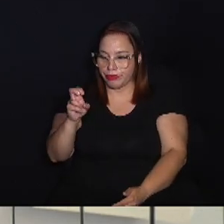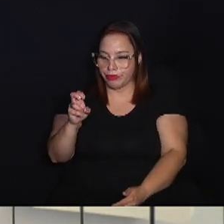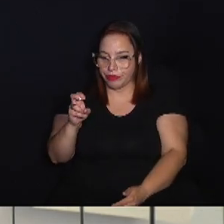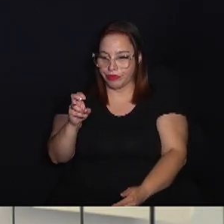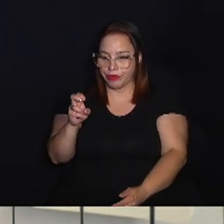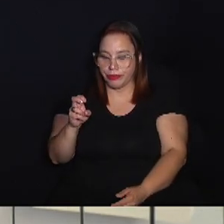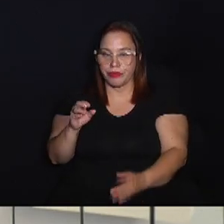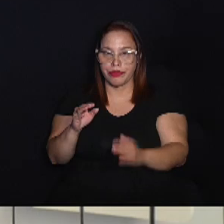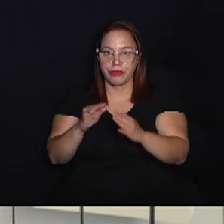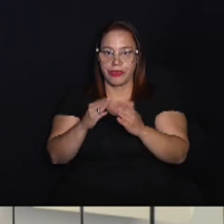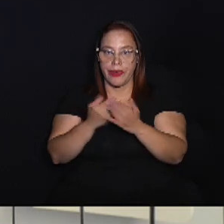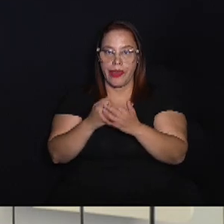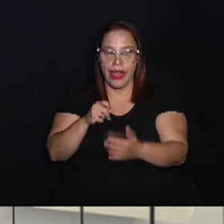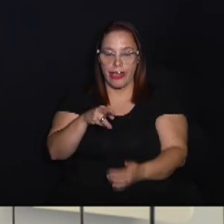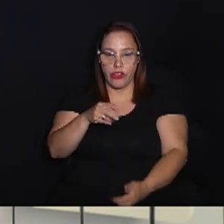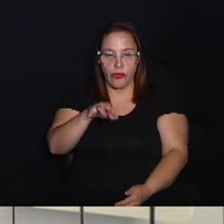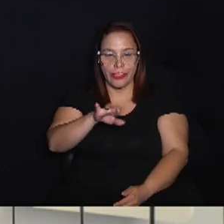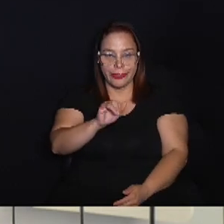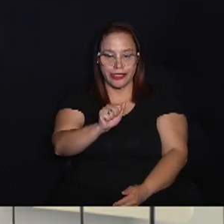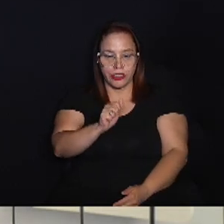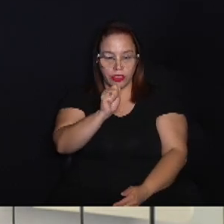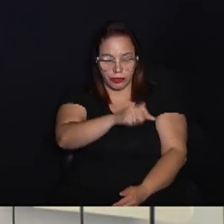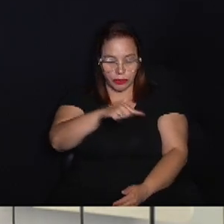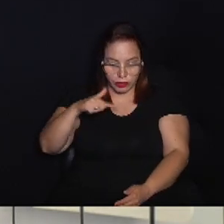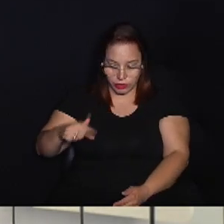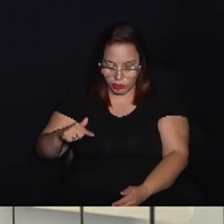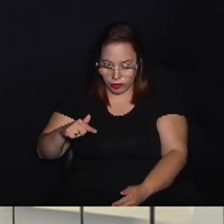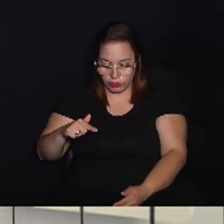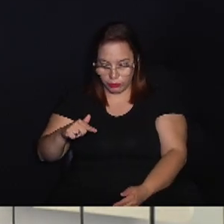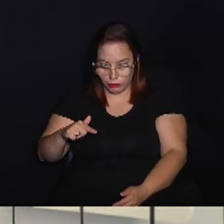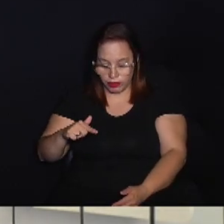do Colégio Adventista de Campinas.